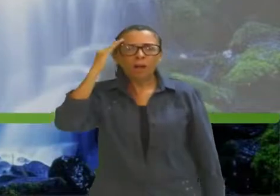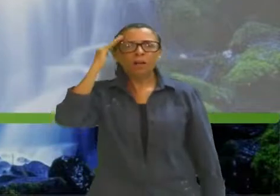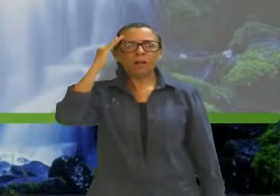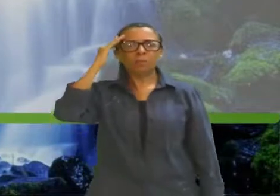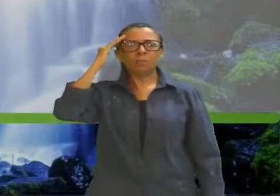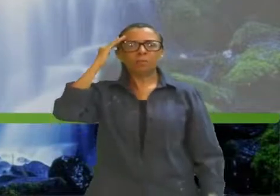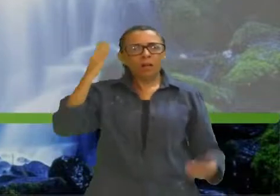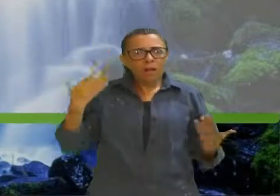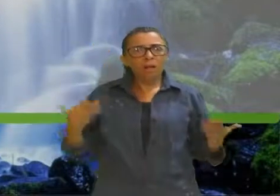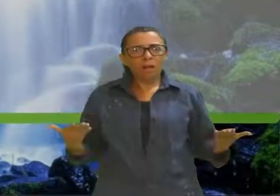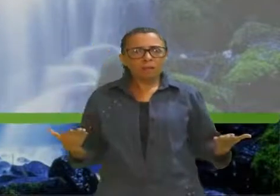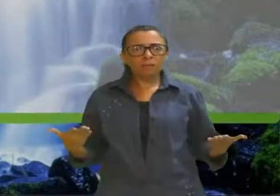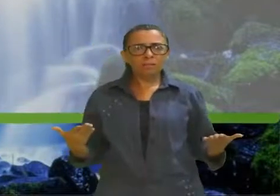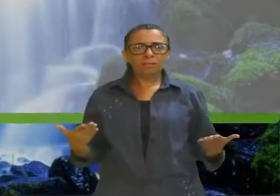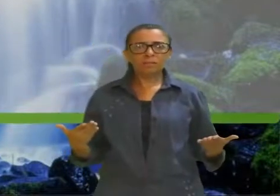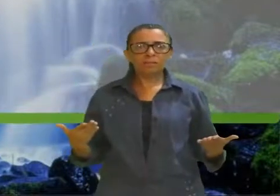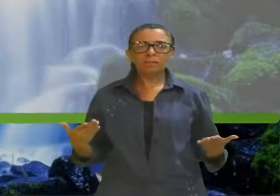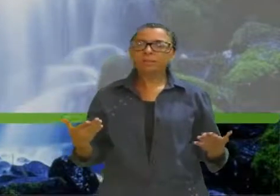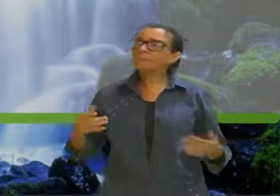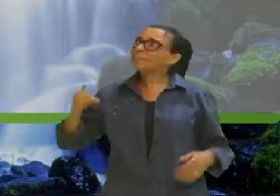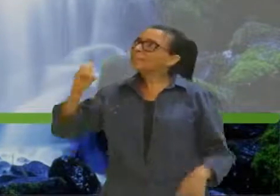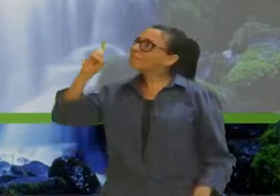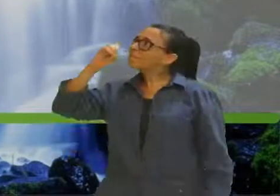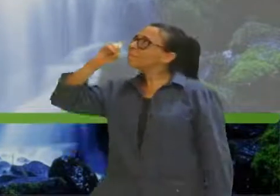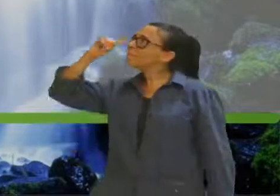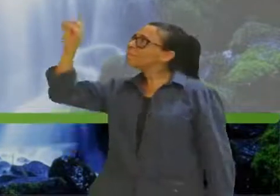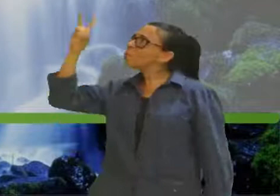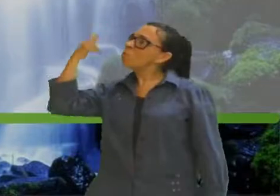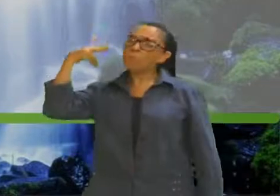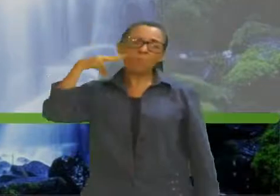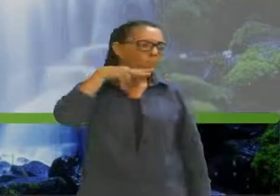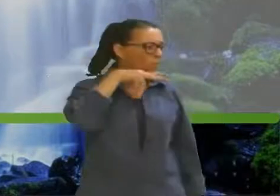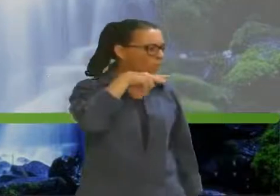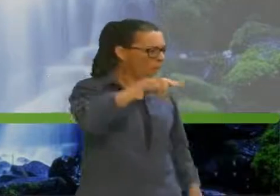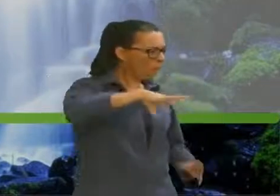um convite para que nós venhamos nos juntar a Ele,